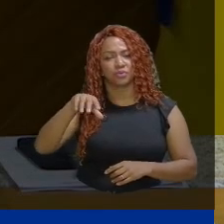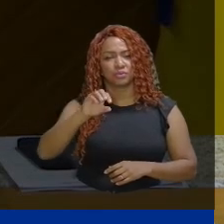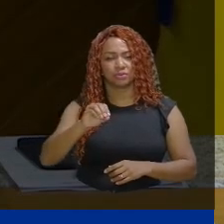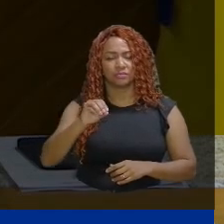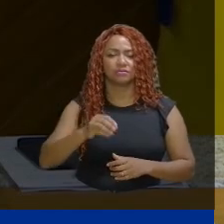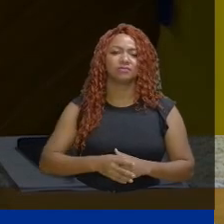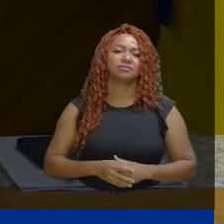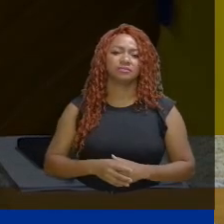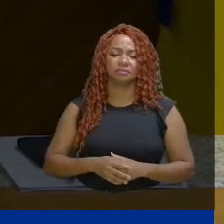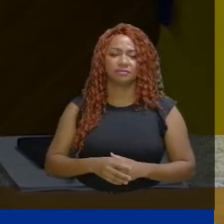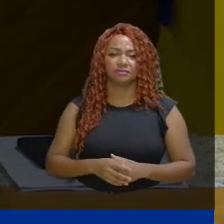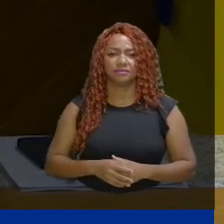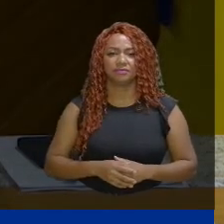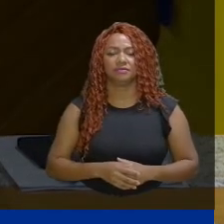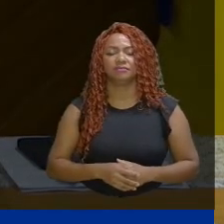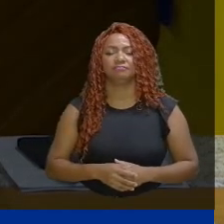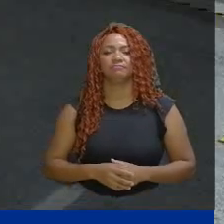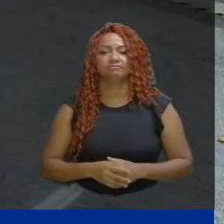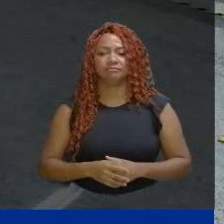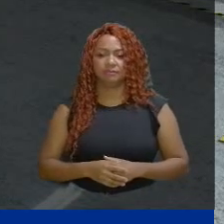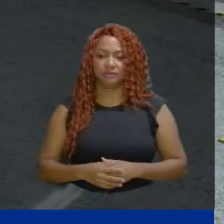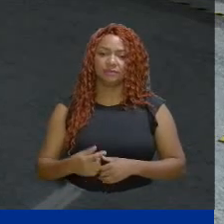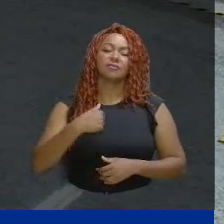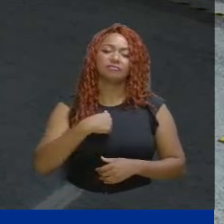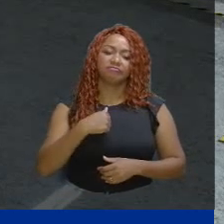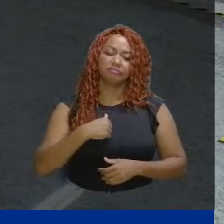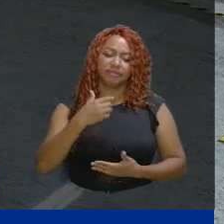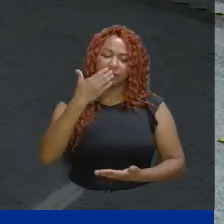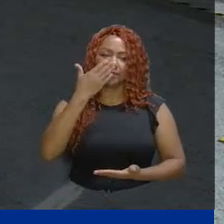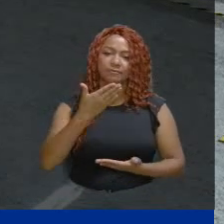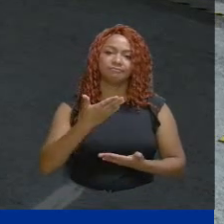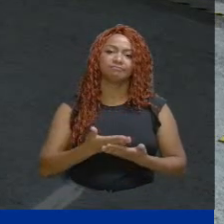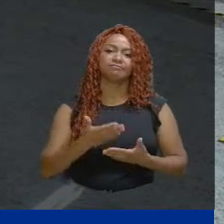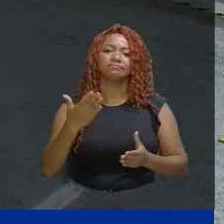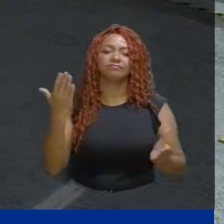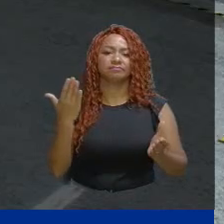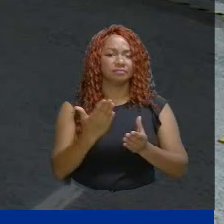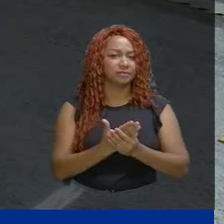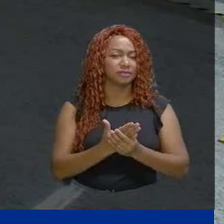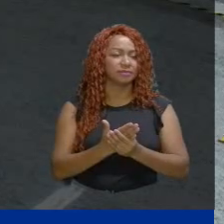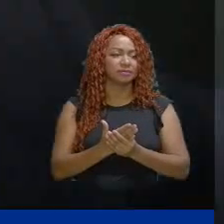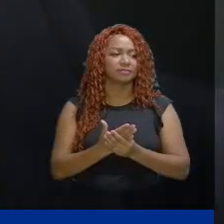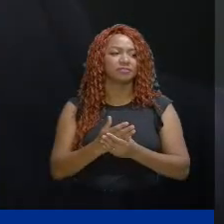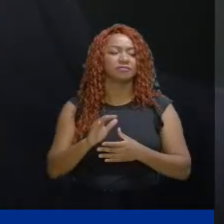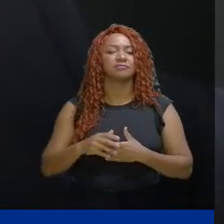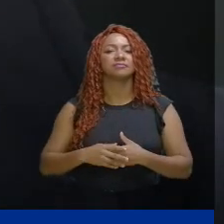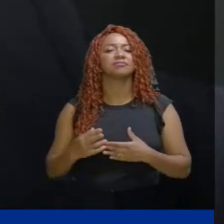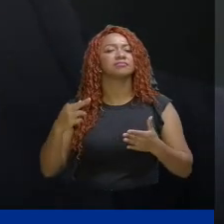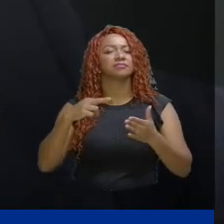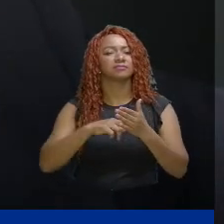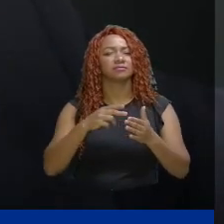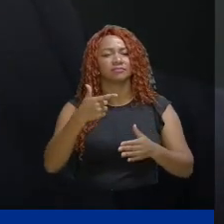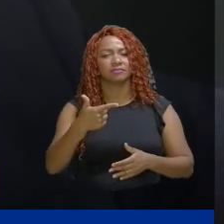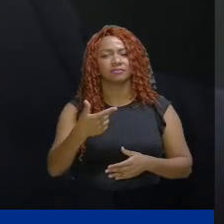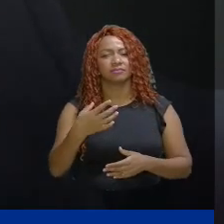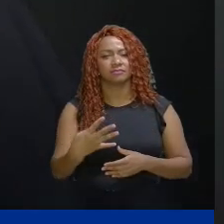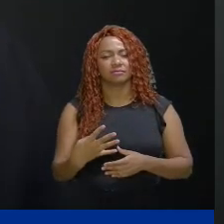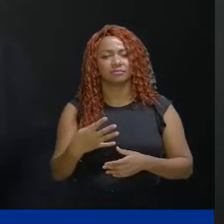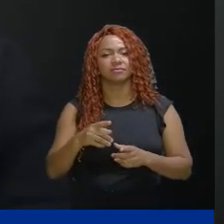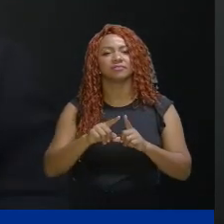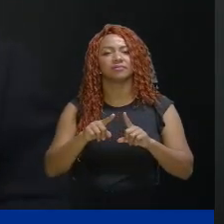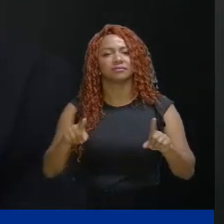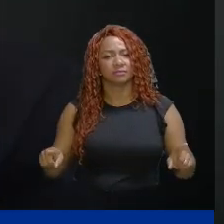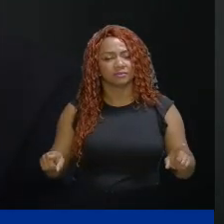Eu os vejo, meus caros colegas, eu acredito que Imagem vou fazer ampla do o plenário. processamento de minha relatoria no dia 24, mas